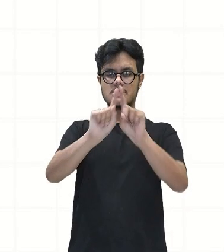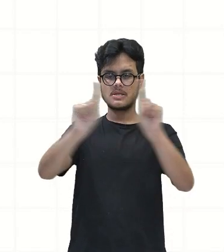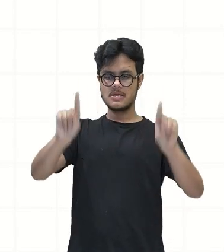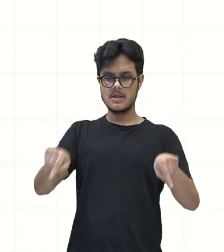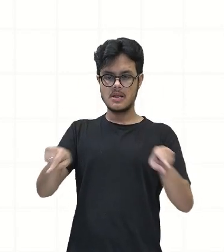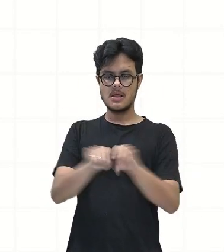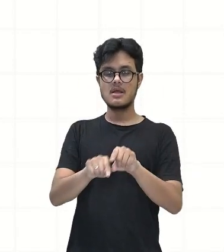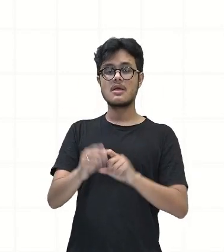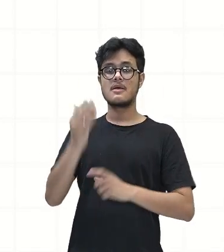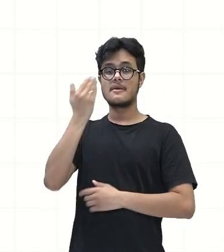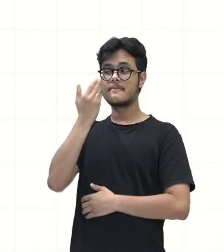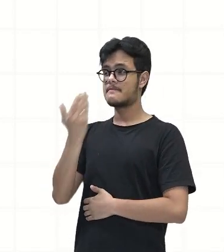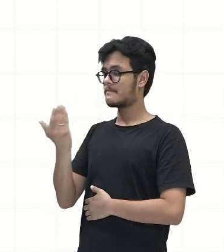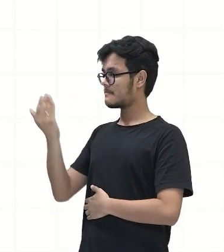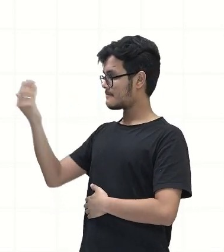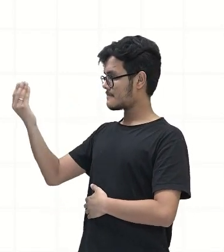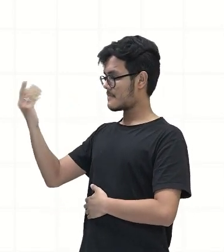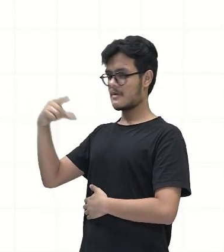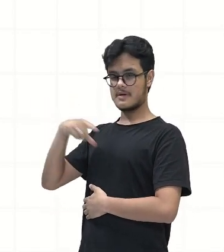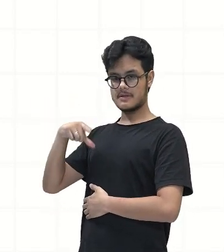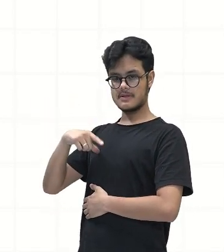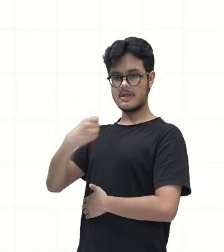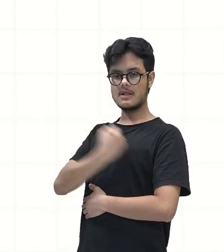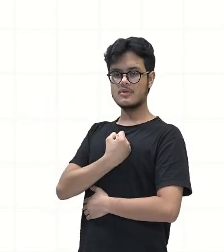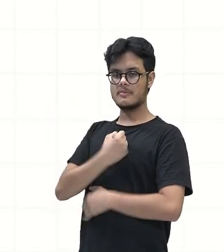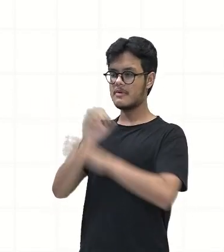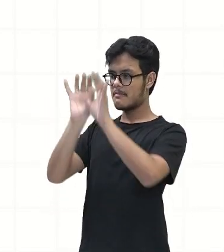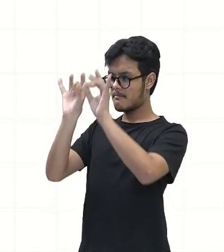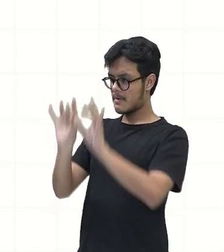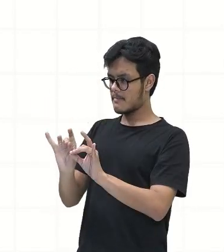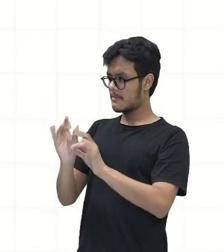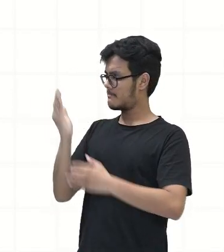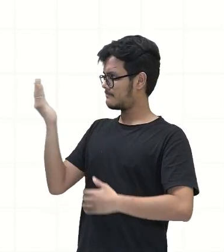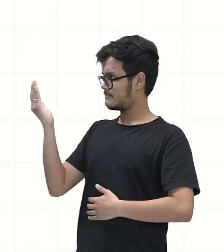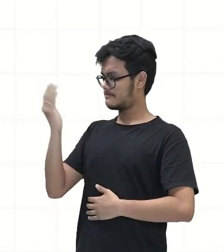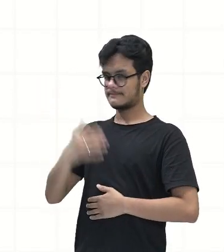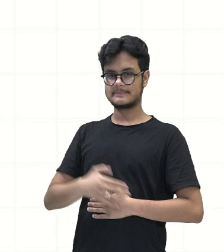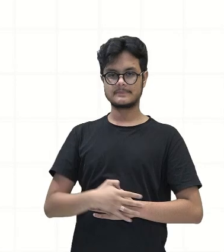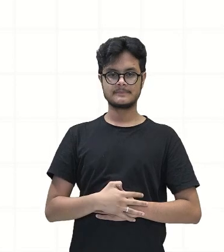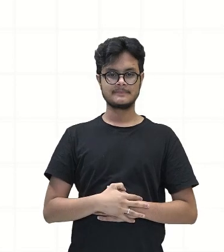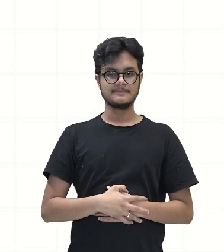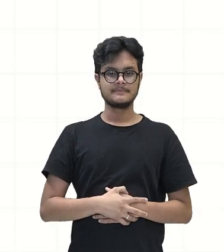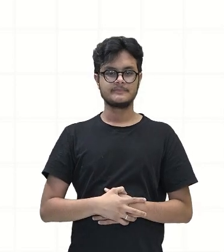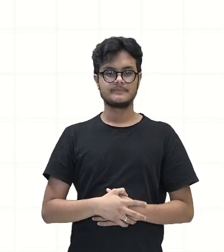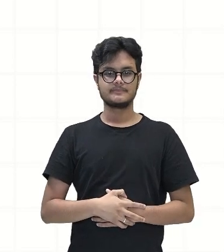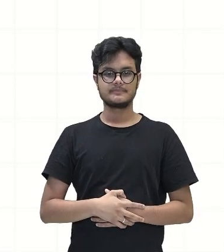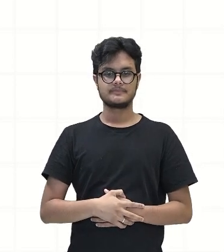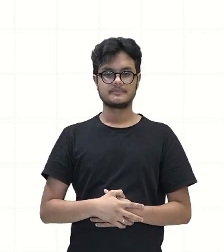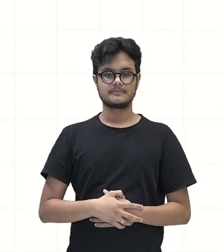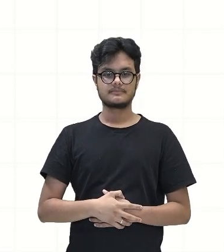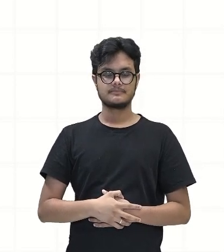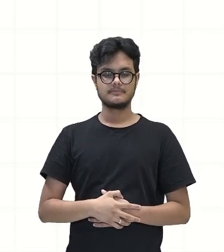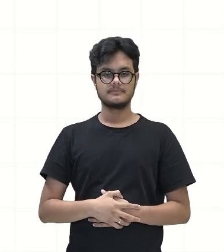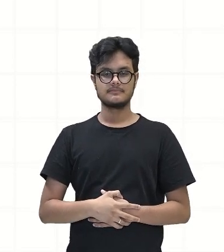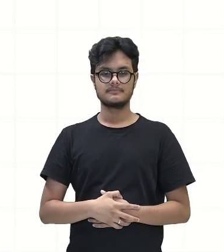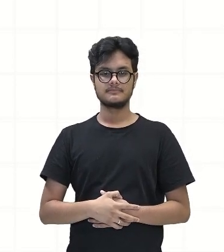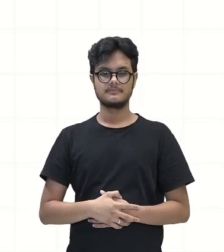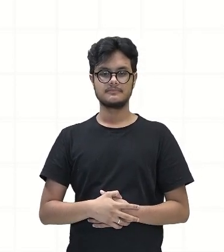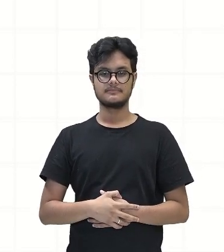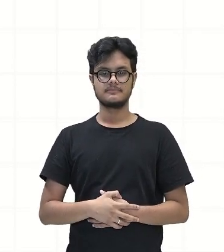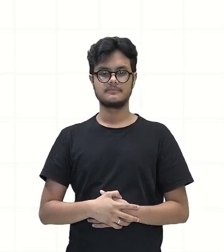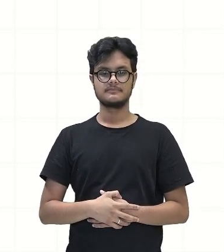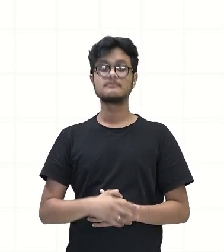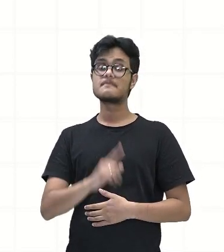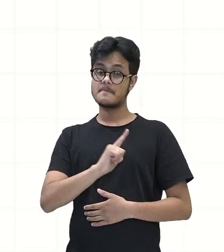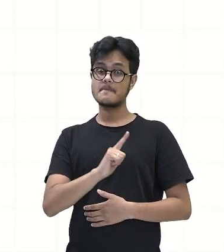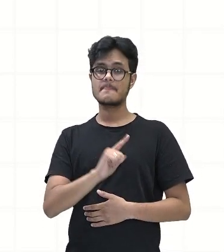verificar a relação entre a medida da diagonal e a medida do lado do quadrado. Então, olha só. Igual como eu coloquei